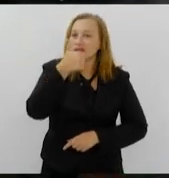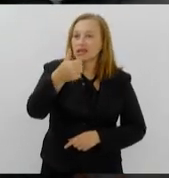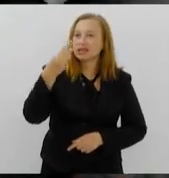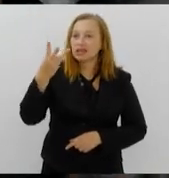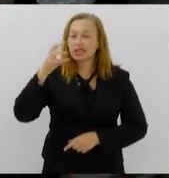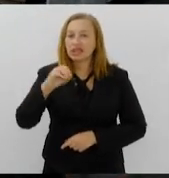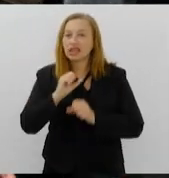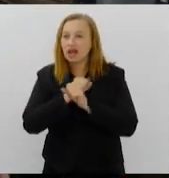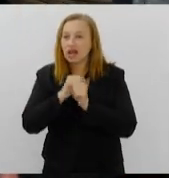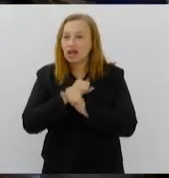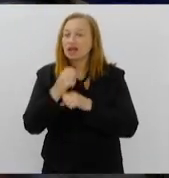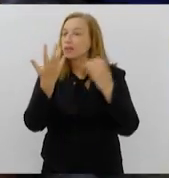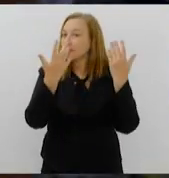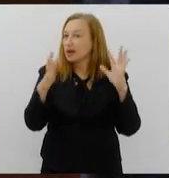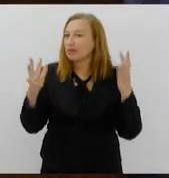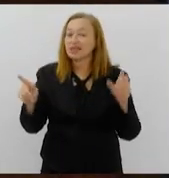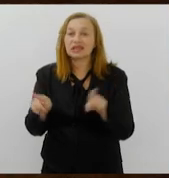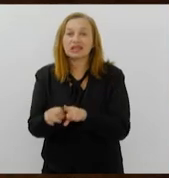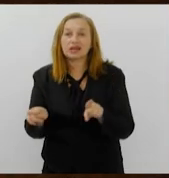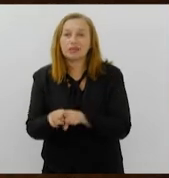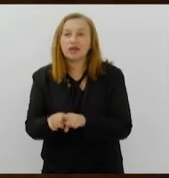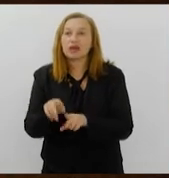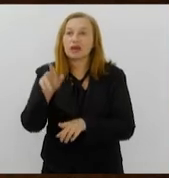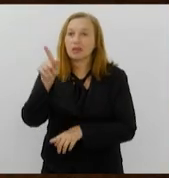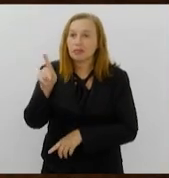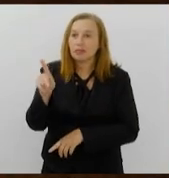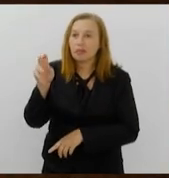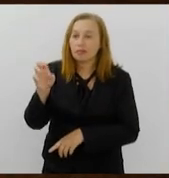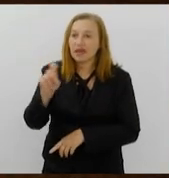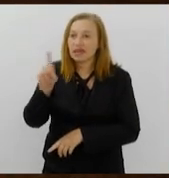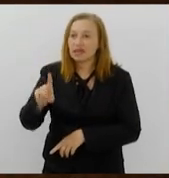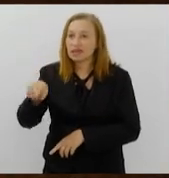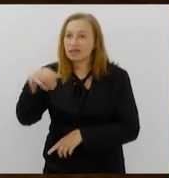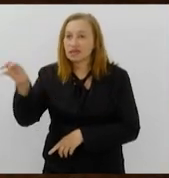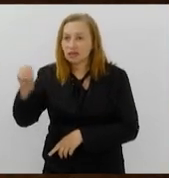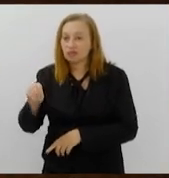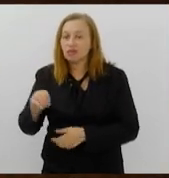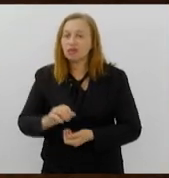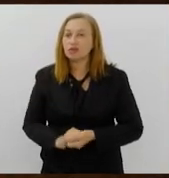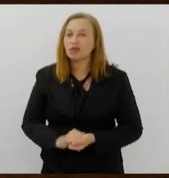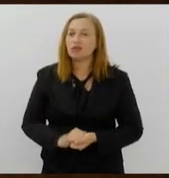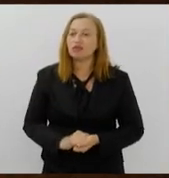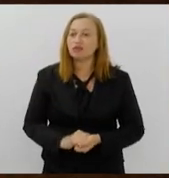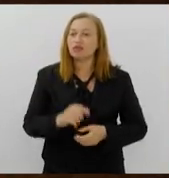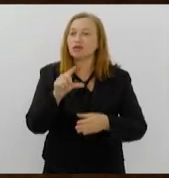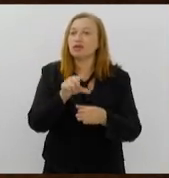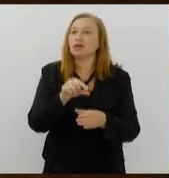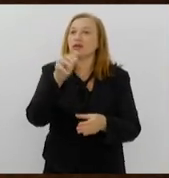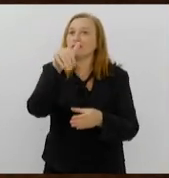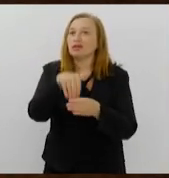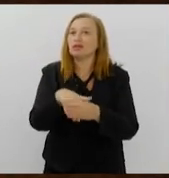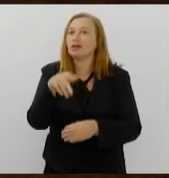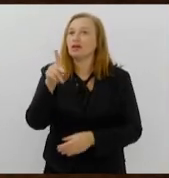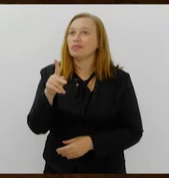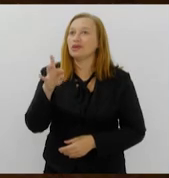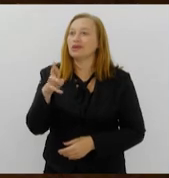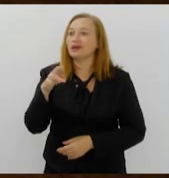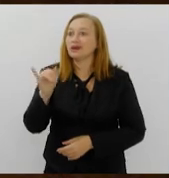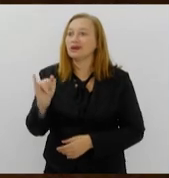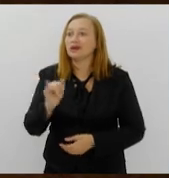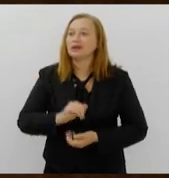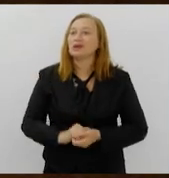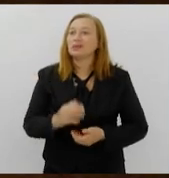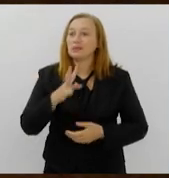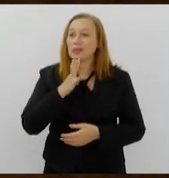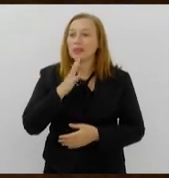Piraí. Parabenizar Pezão, que foi eleito em Piraí, a população de Piraí reconheceu o trabalho